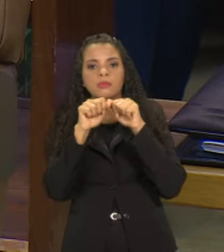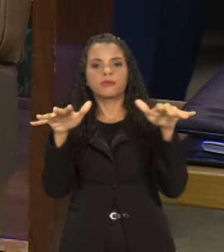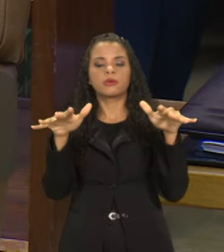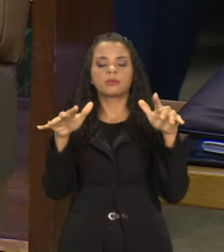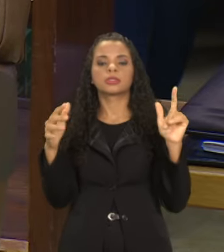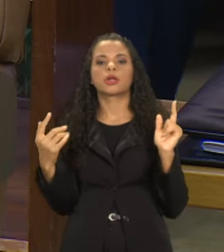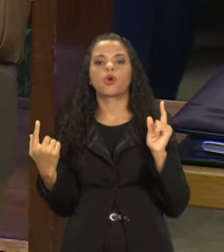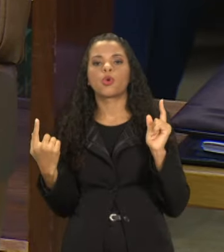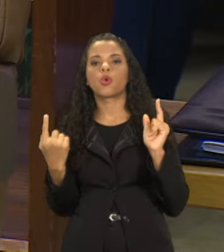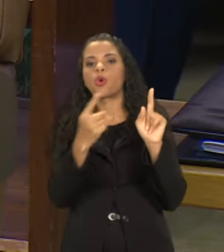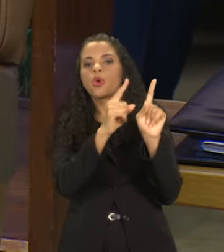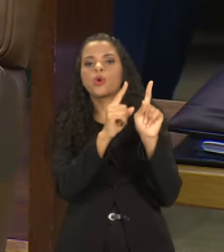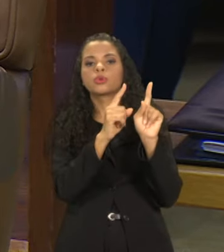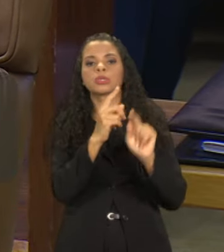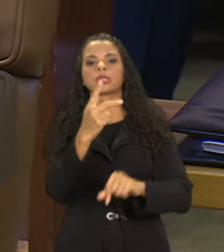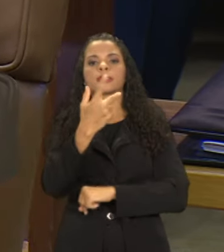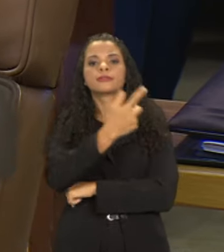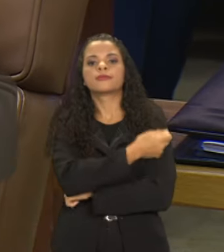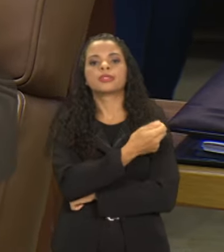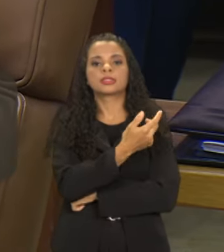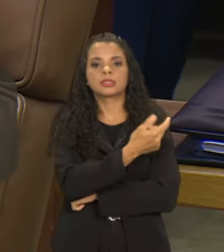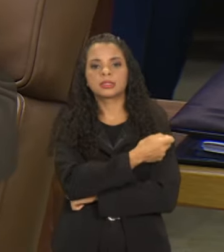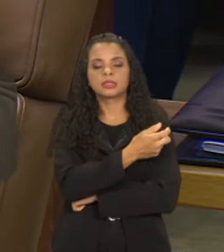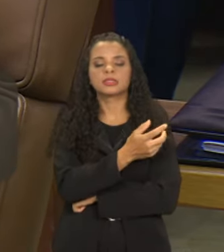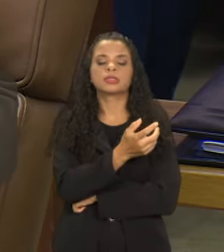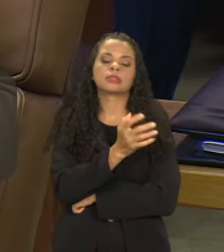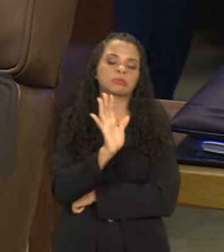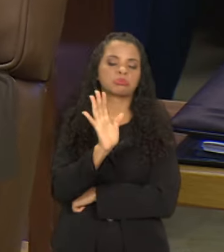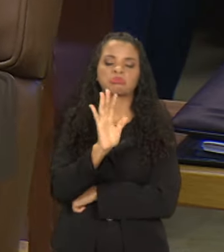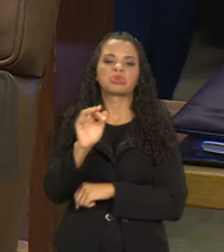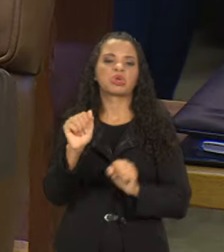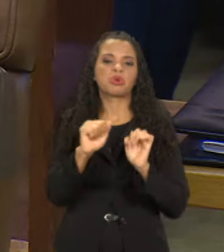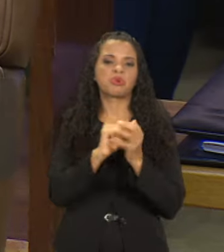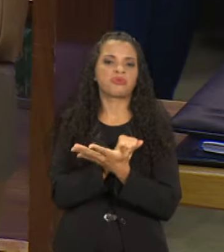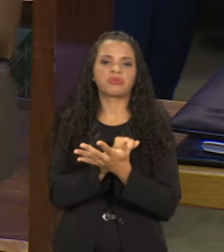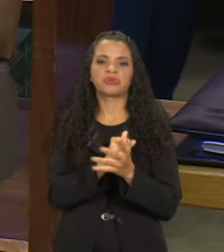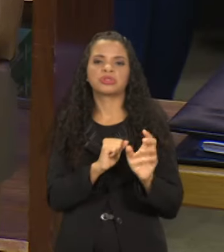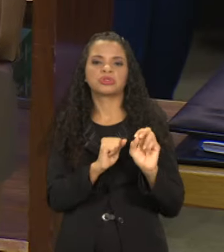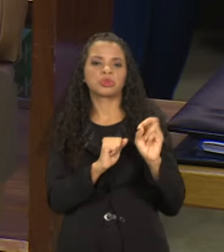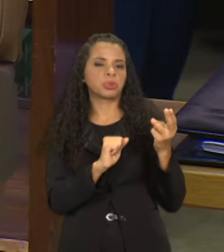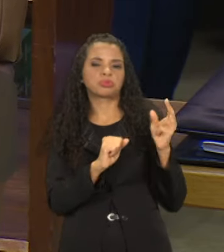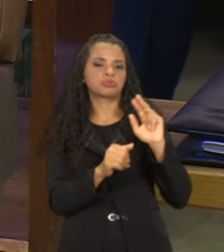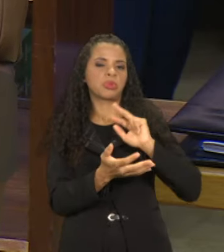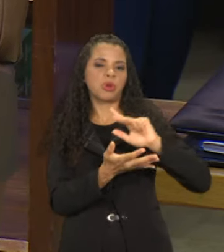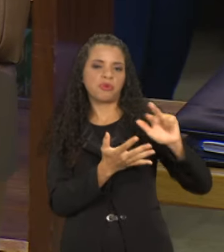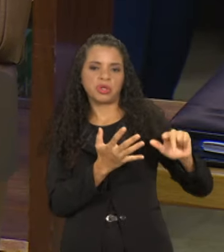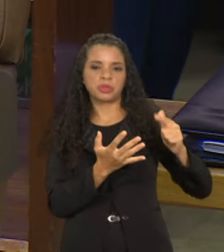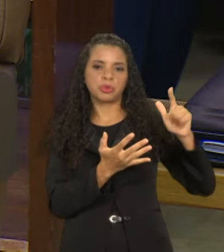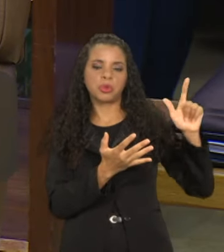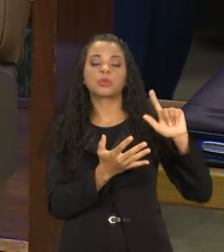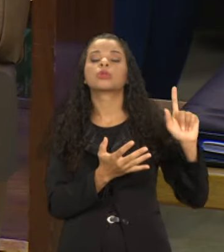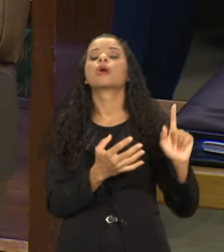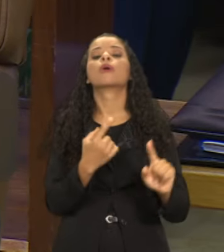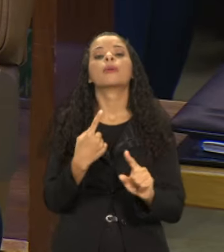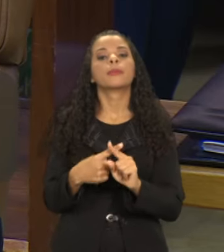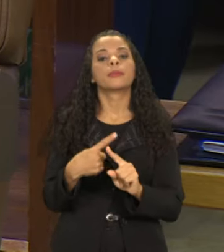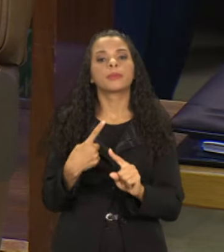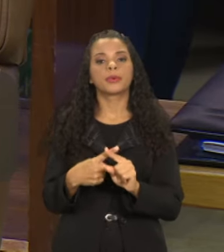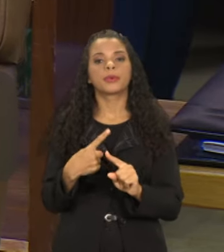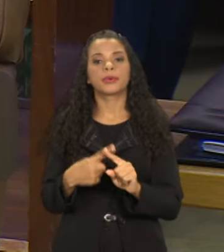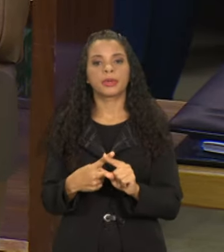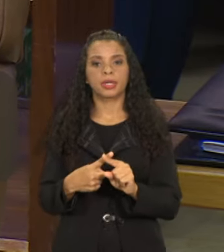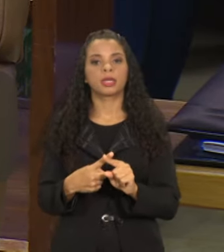à vacinação, seja não só da Covid, mas a vacinação em geral, é pelo simples fato, e ele traz